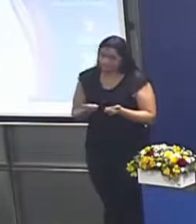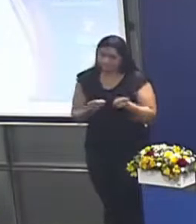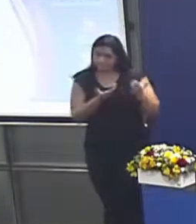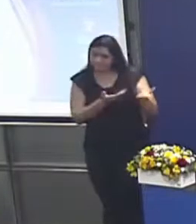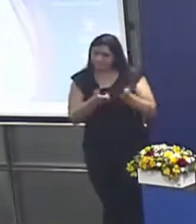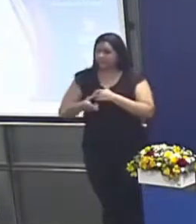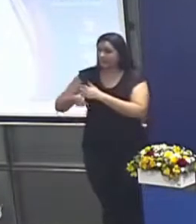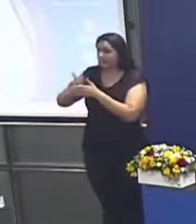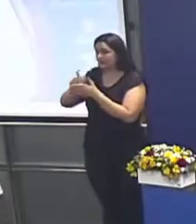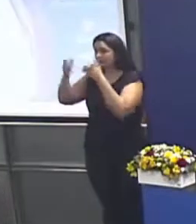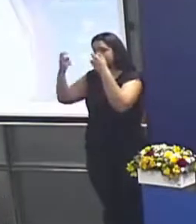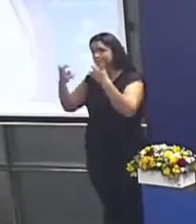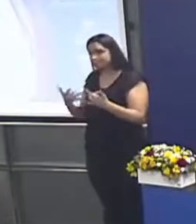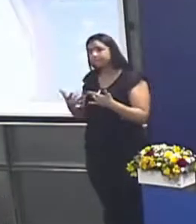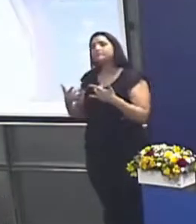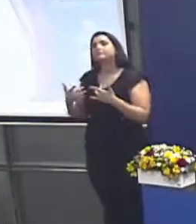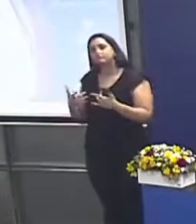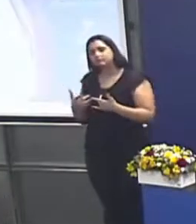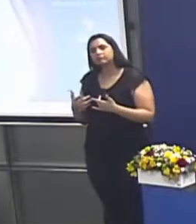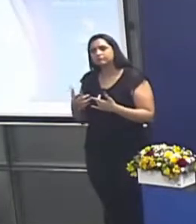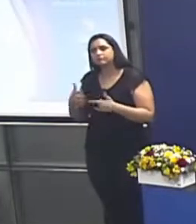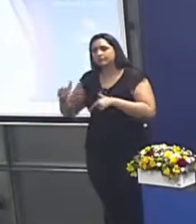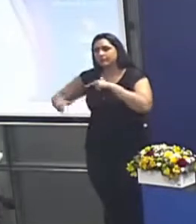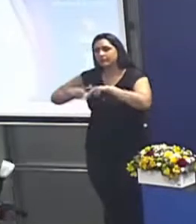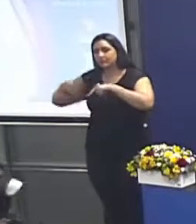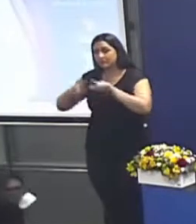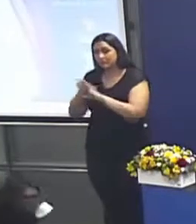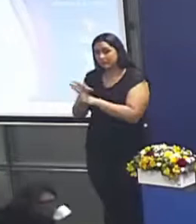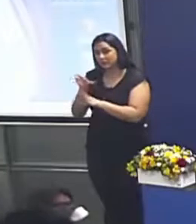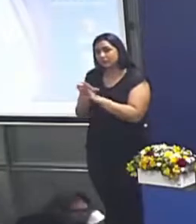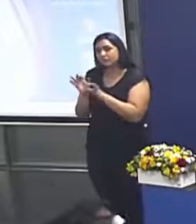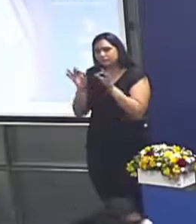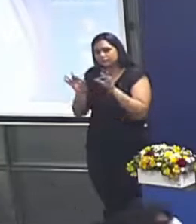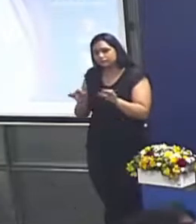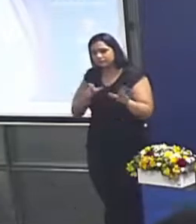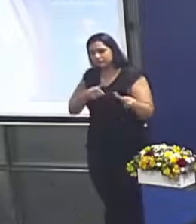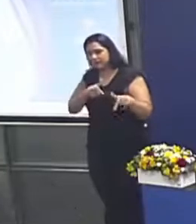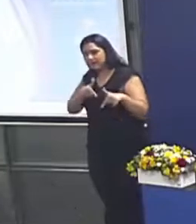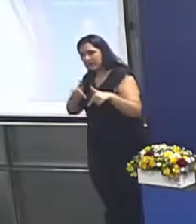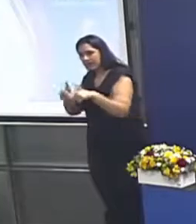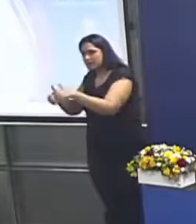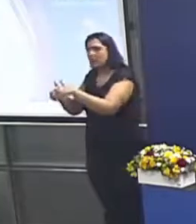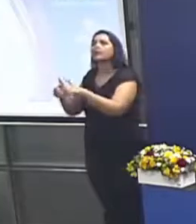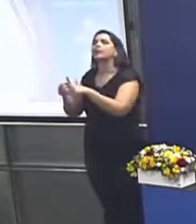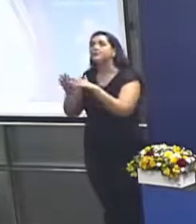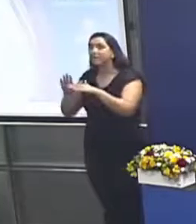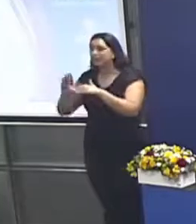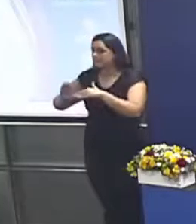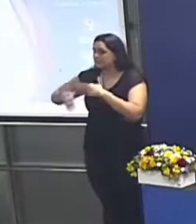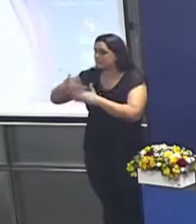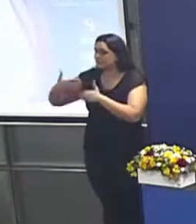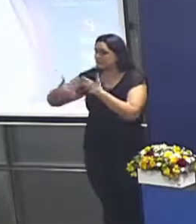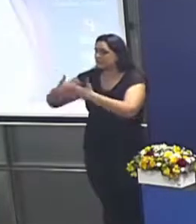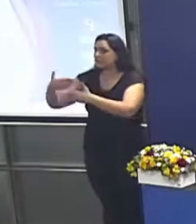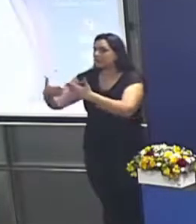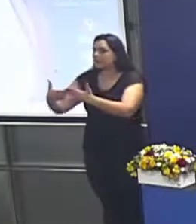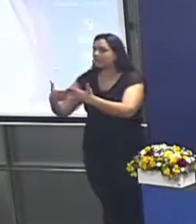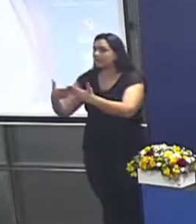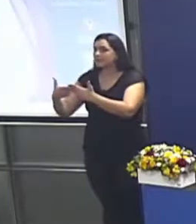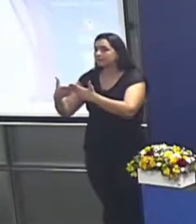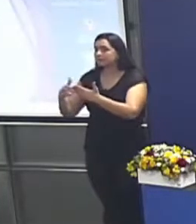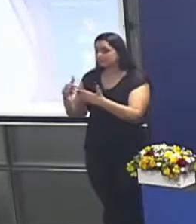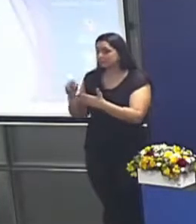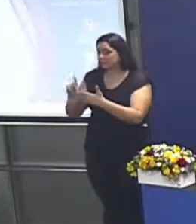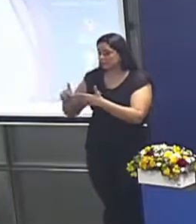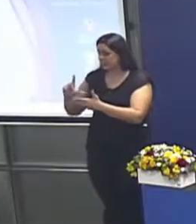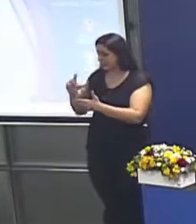que me antecedeu, a função precípua do Conselho, né, mas que o quanto avançou dessa função precípua